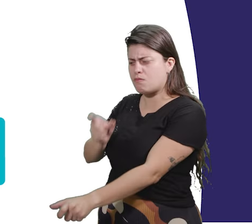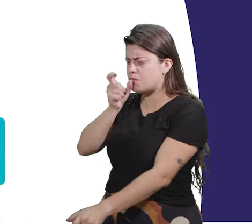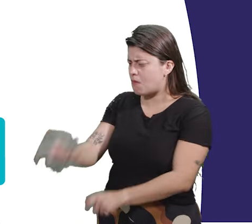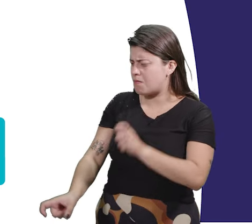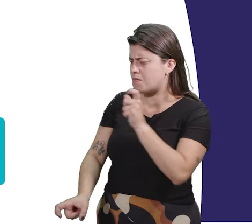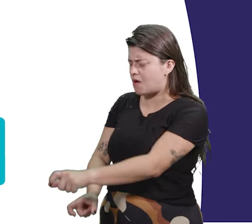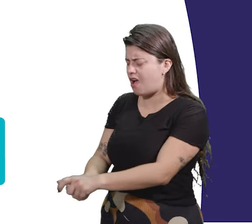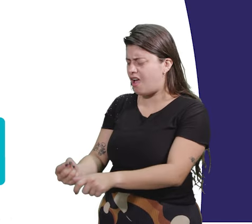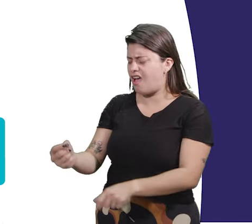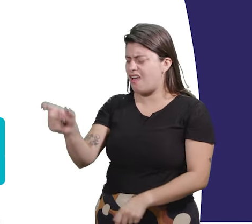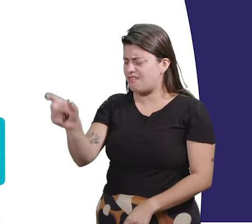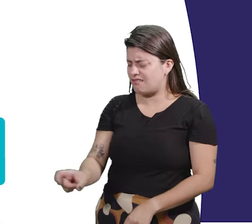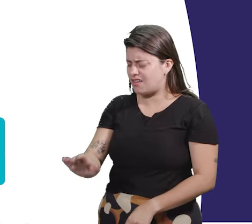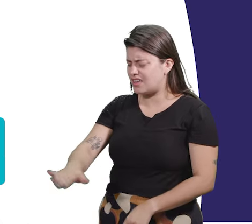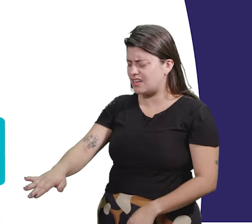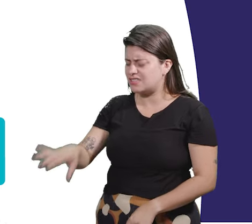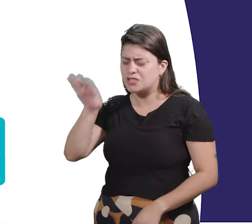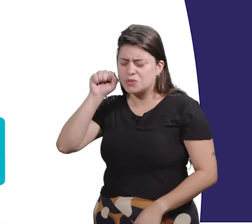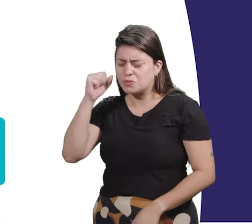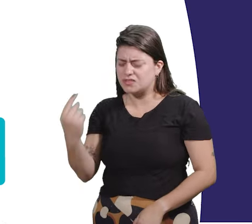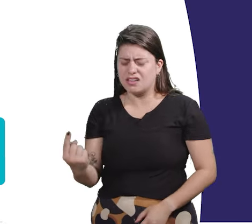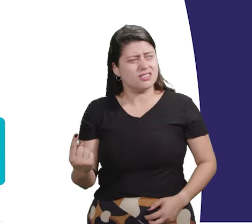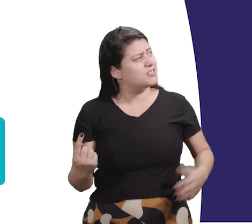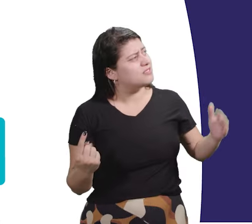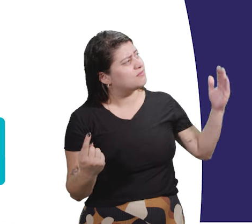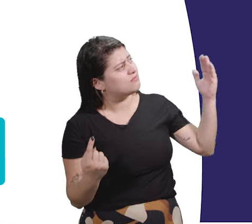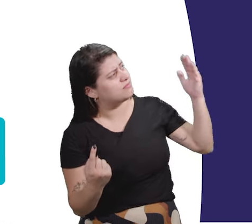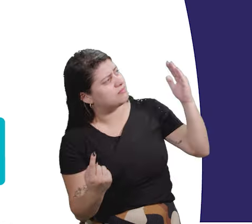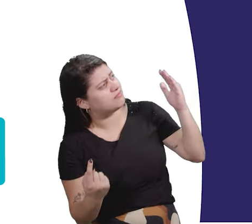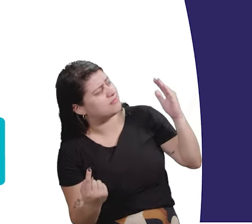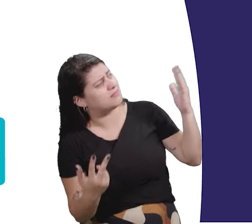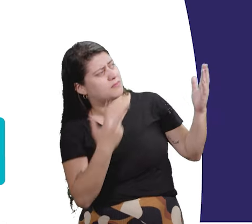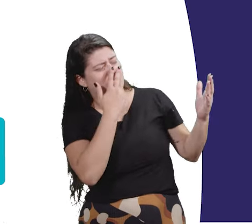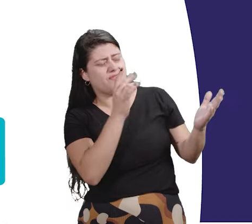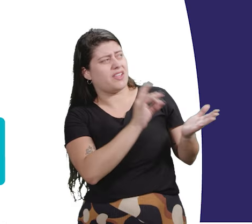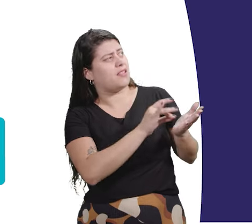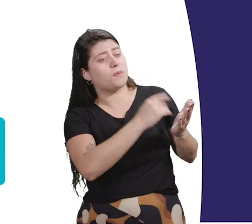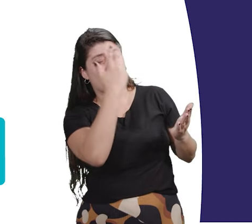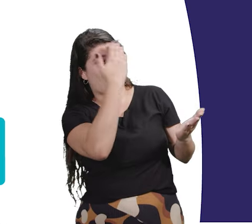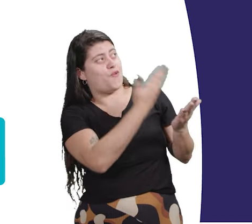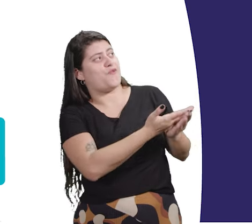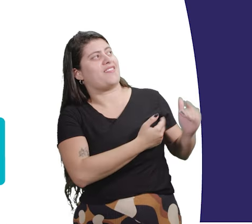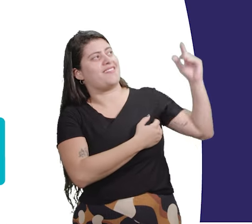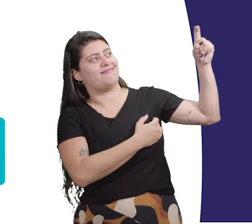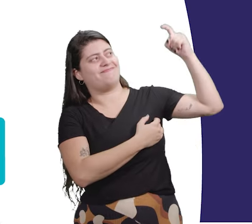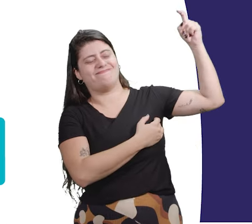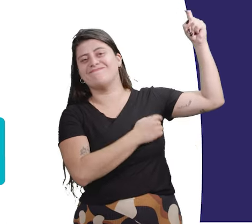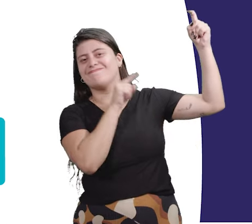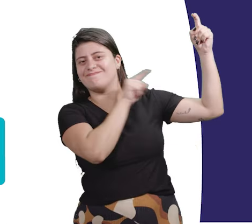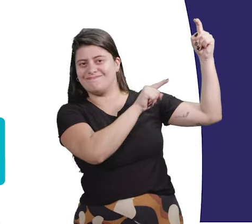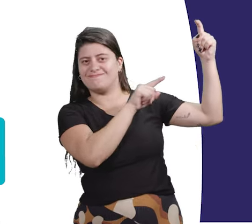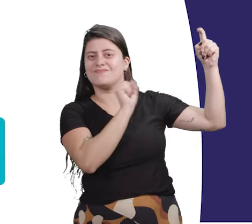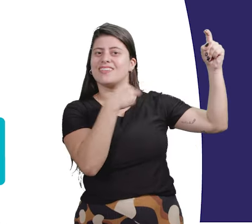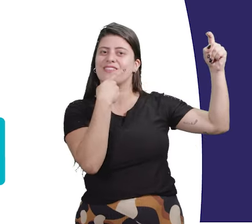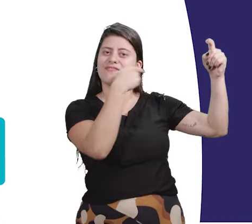E aí a criança escuta aquilo e ela entende que aquilo é verdade, porque ela confia naquele adulto, no que ele está